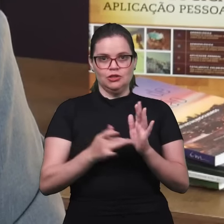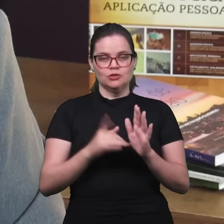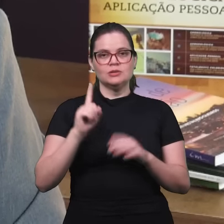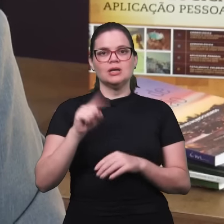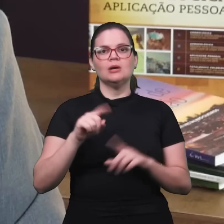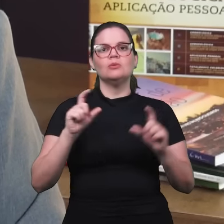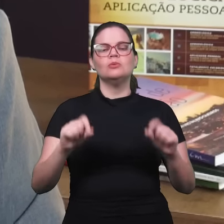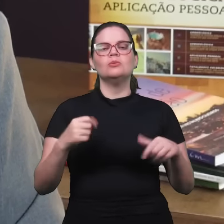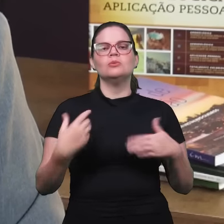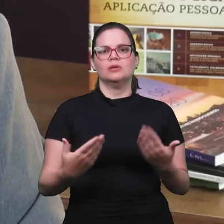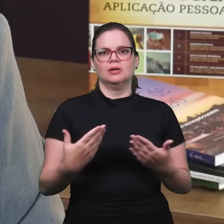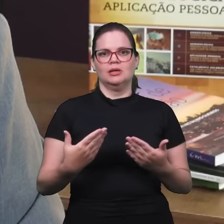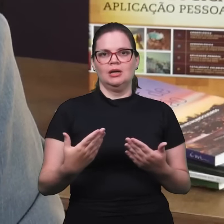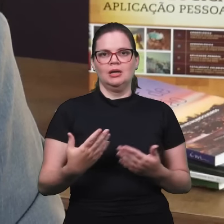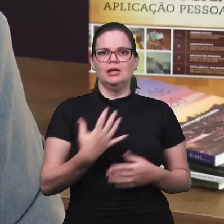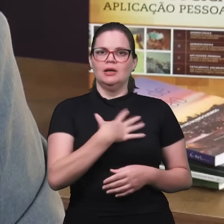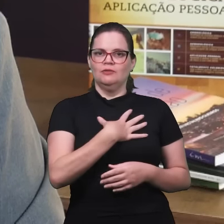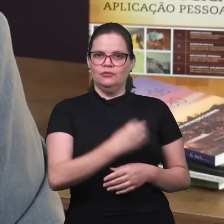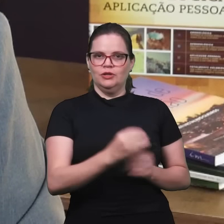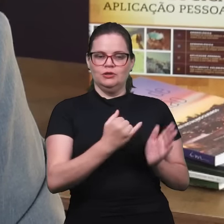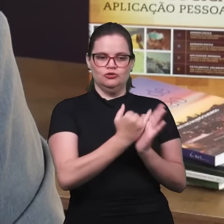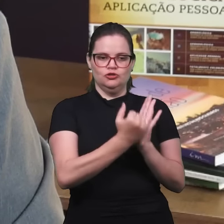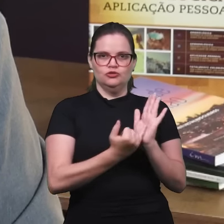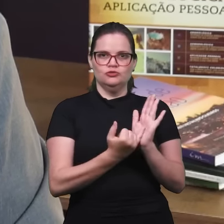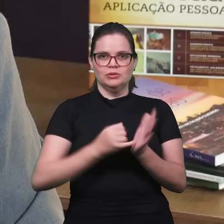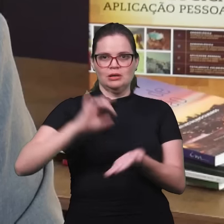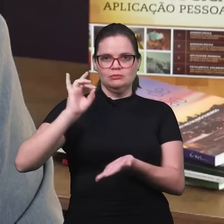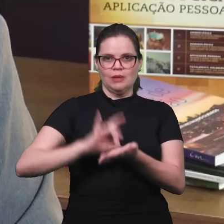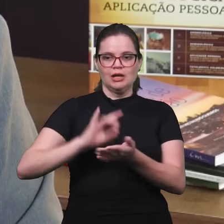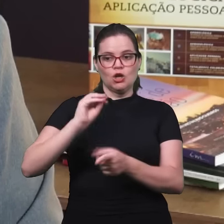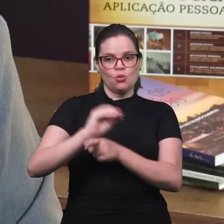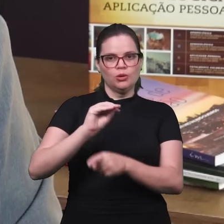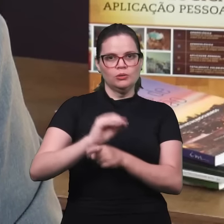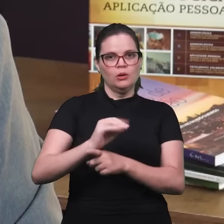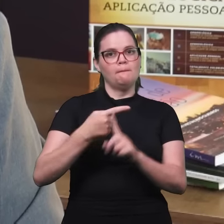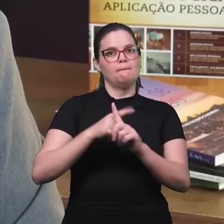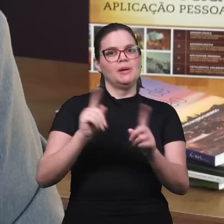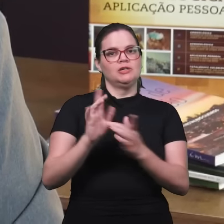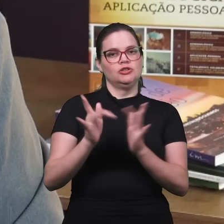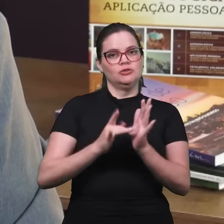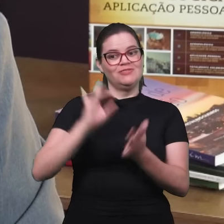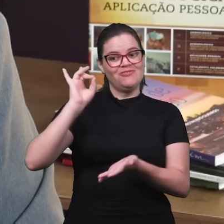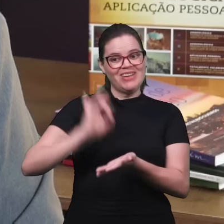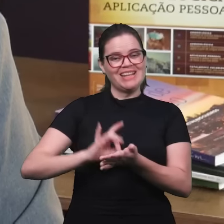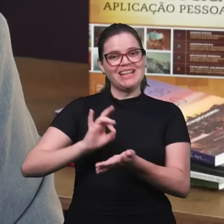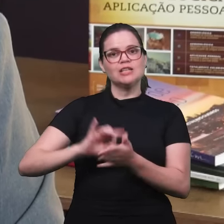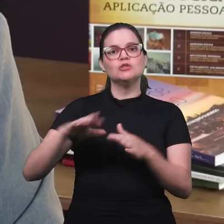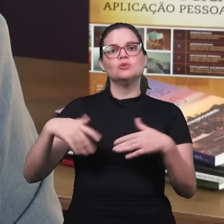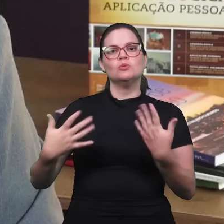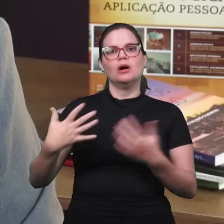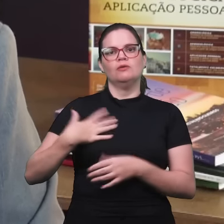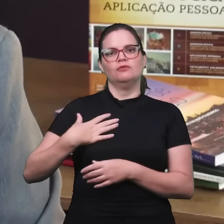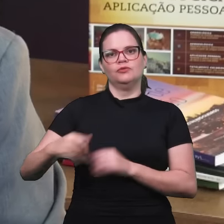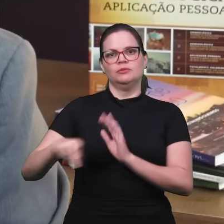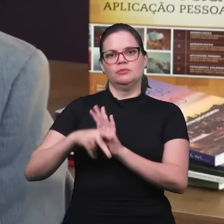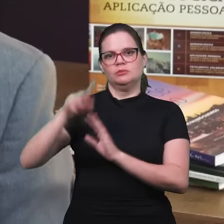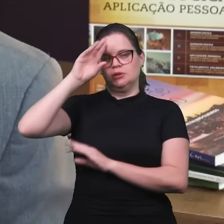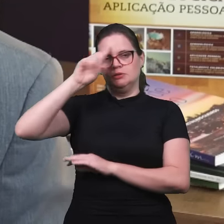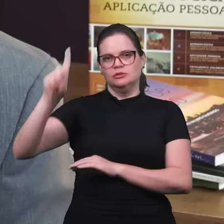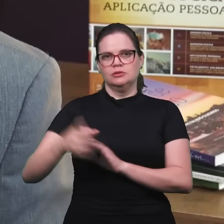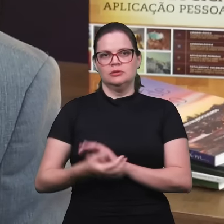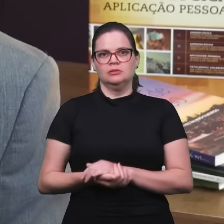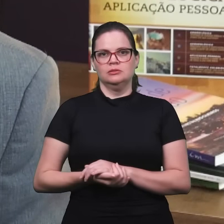José legalmente, mas Jesus é filho de Deus, né? Sim. Jesus foi concebido pelo Espírito Santo,